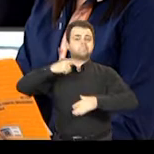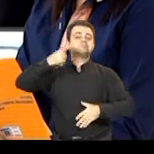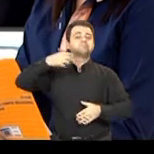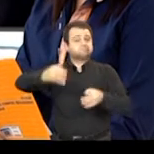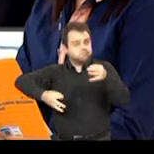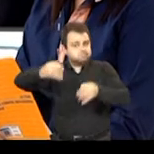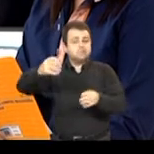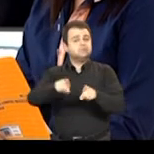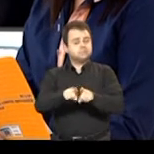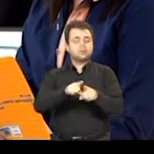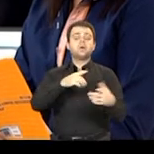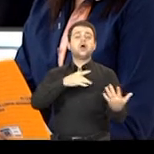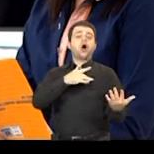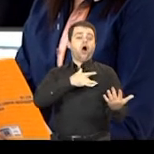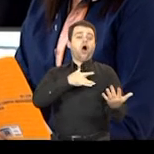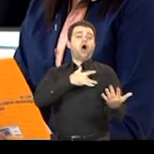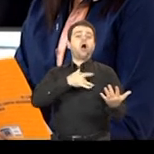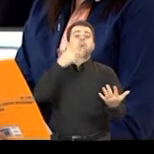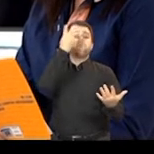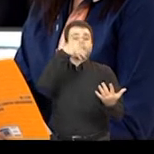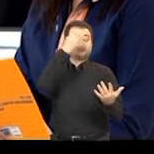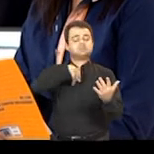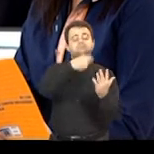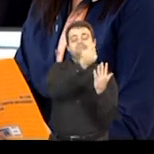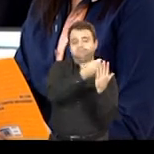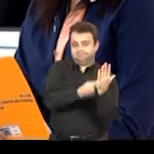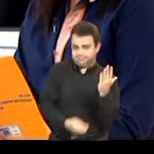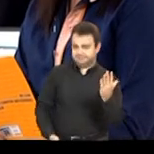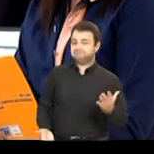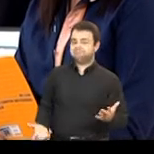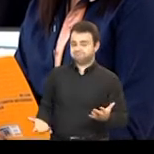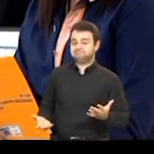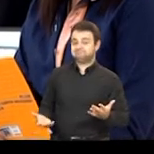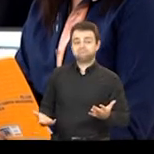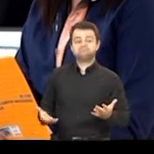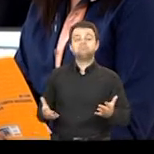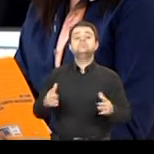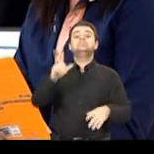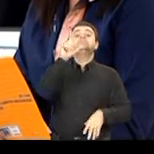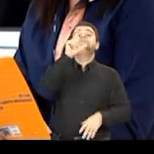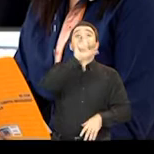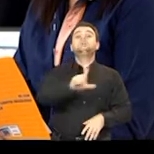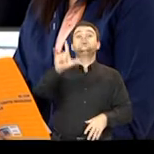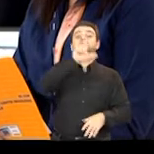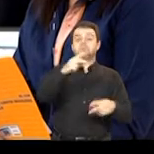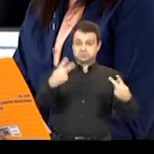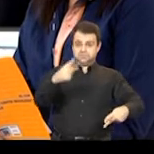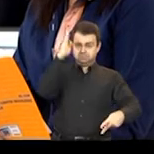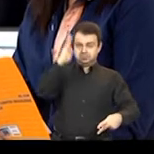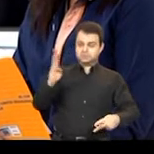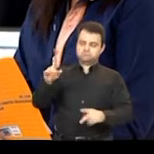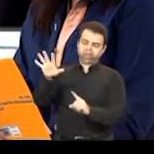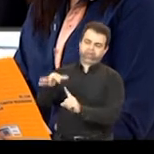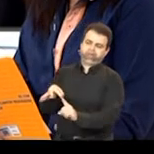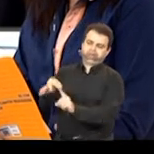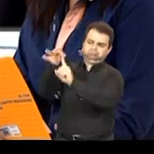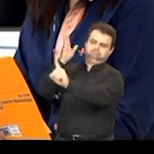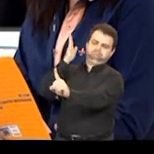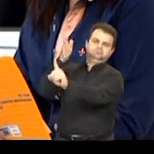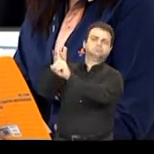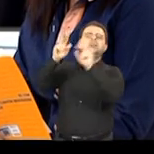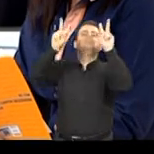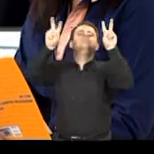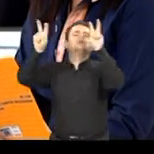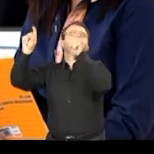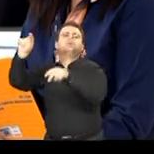e romancista. Lígia tem grande representação na literatura brasileira e trabalha temas